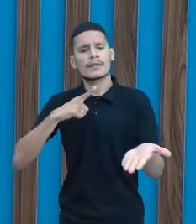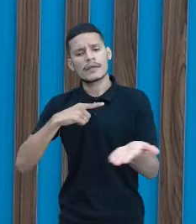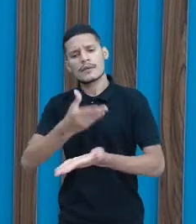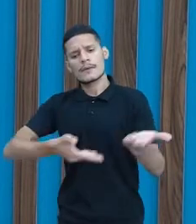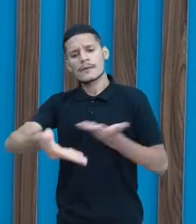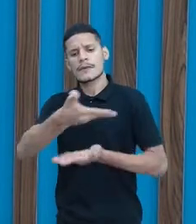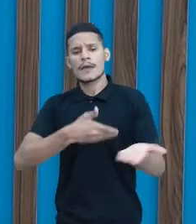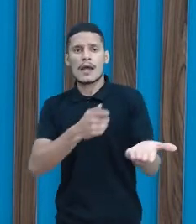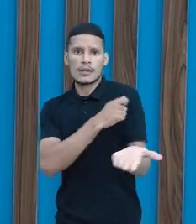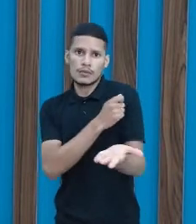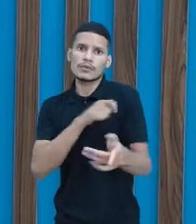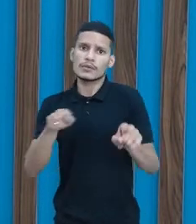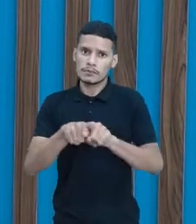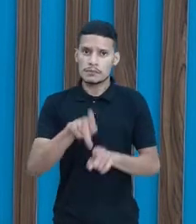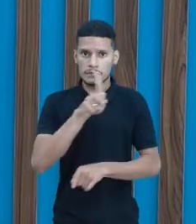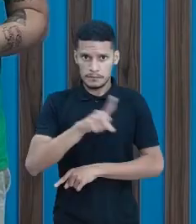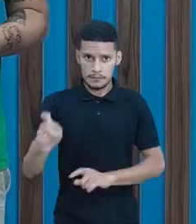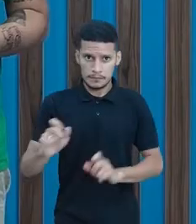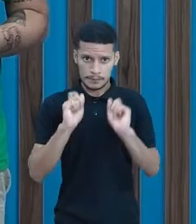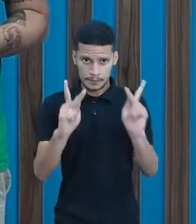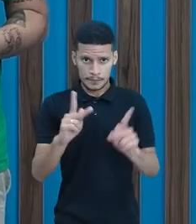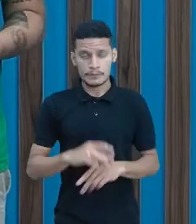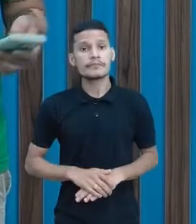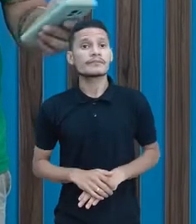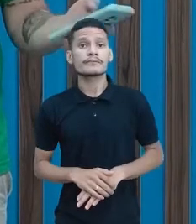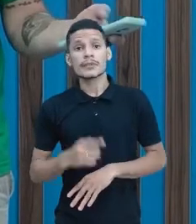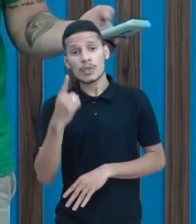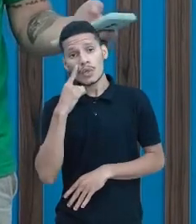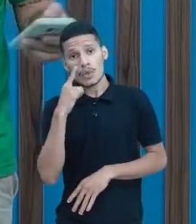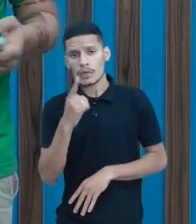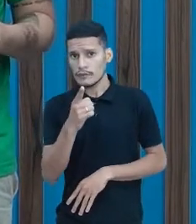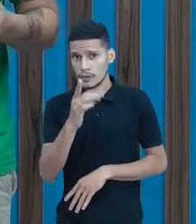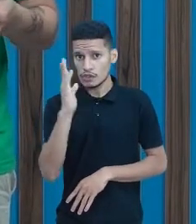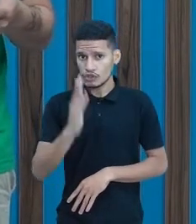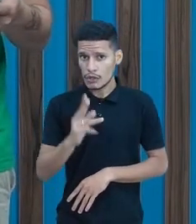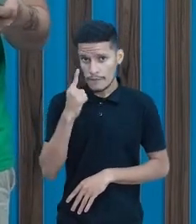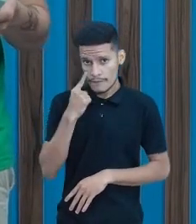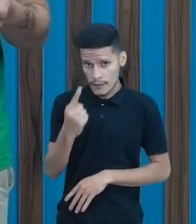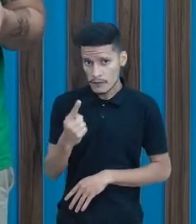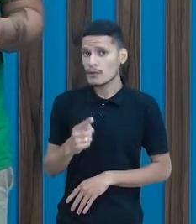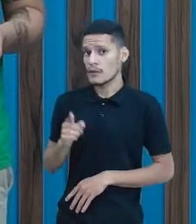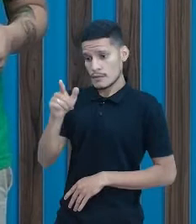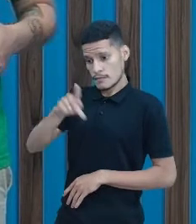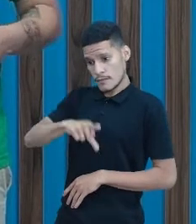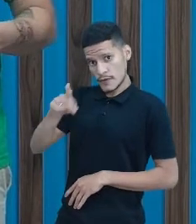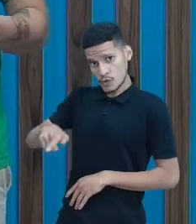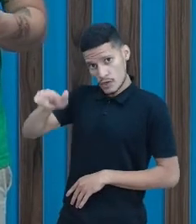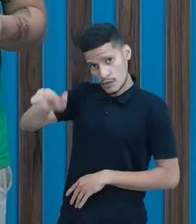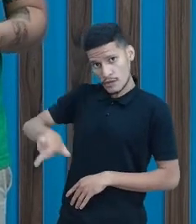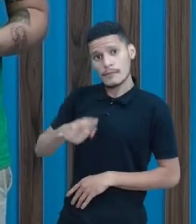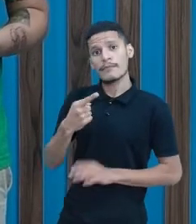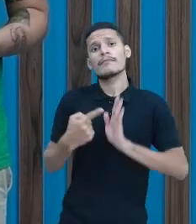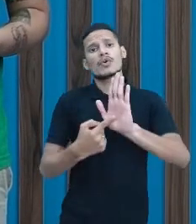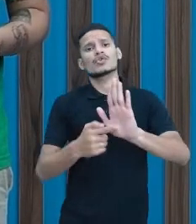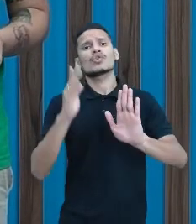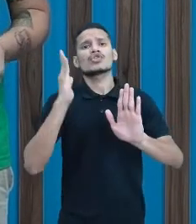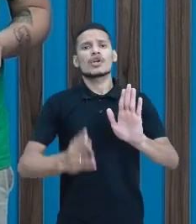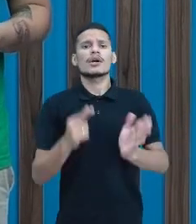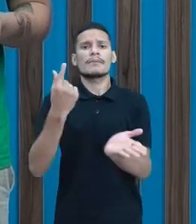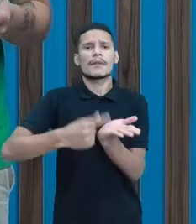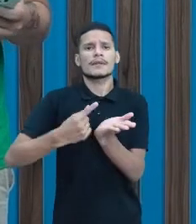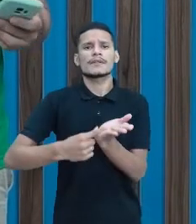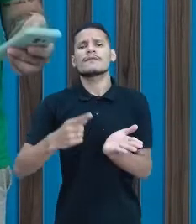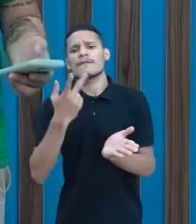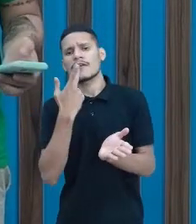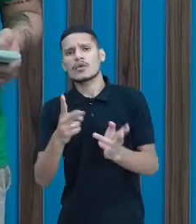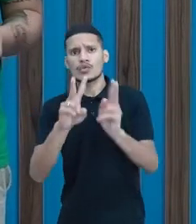dos professores, tá bom? Vamos lá. Então viu, né? Então a professora Briane mostrou aí, falou do aplicativo e sempre a